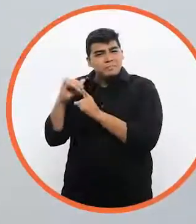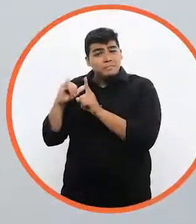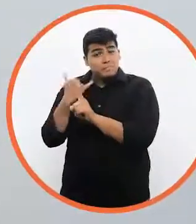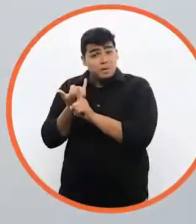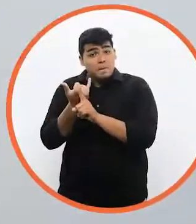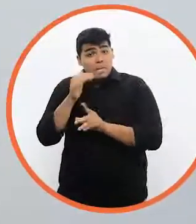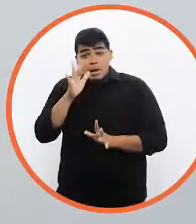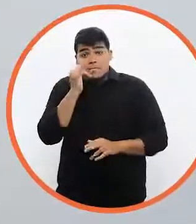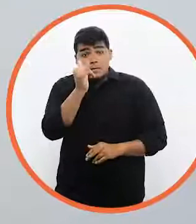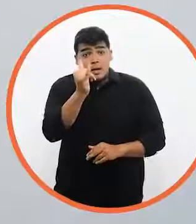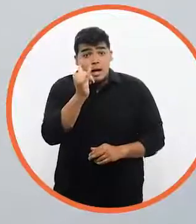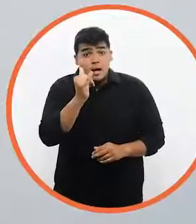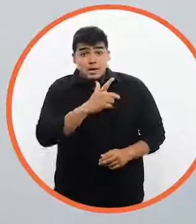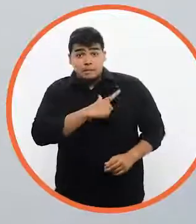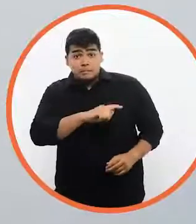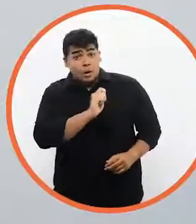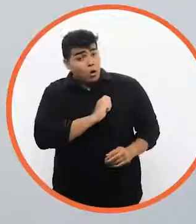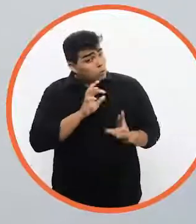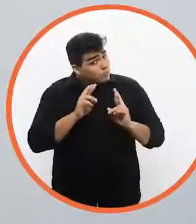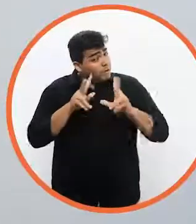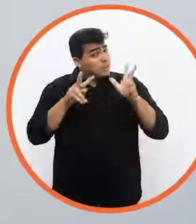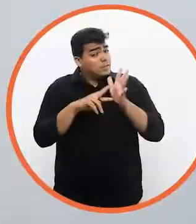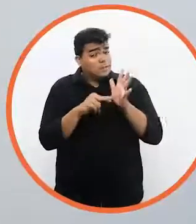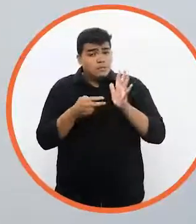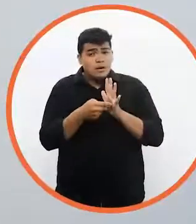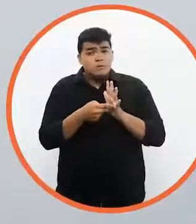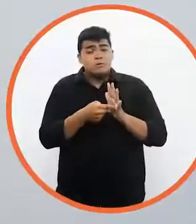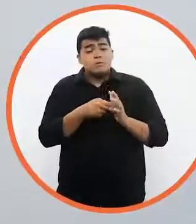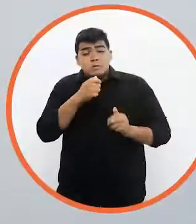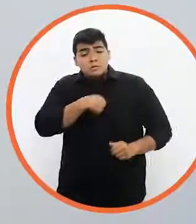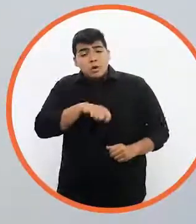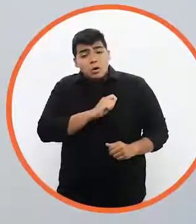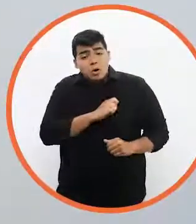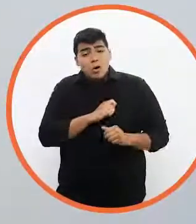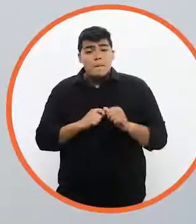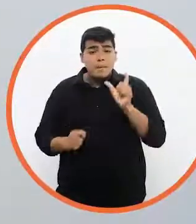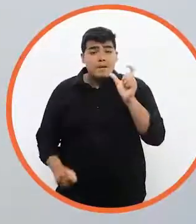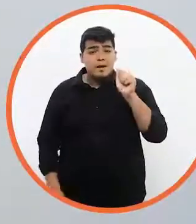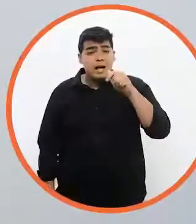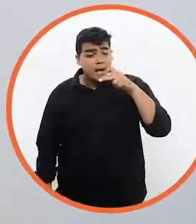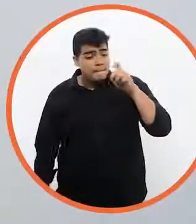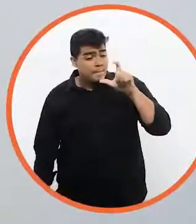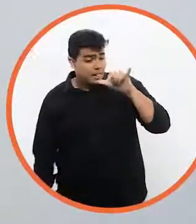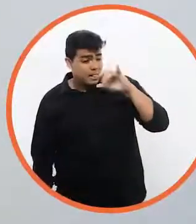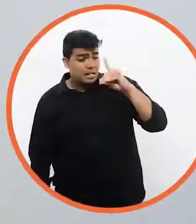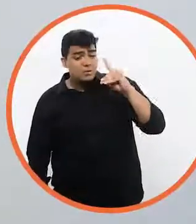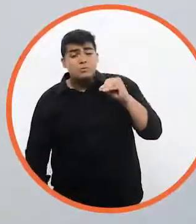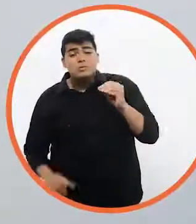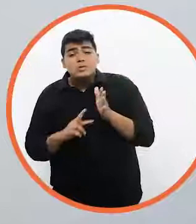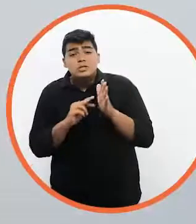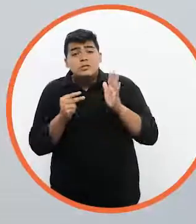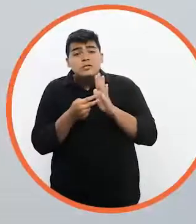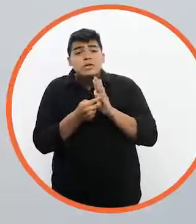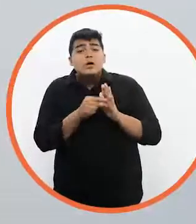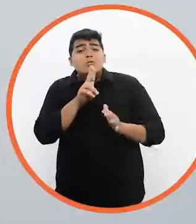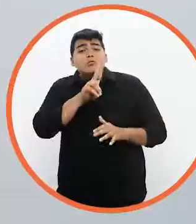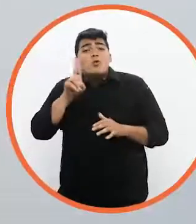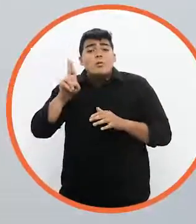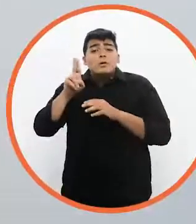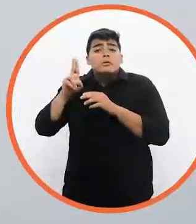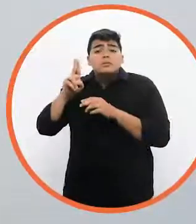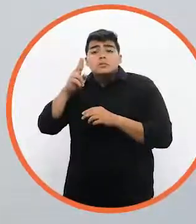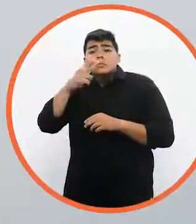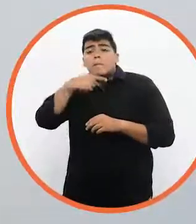espanhola, a palavra apelido ela tem um significado totalmente diferente. Os apelidos no espanhol são aqueles nomes que nós herdamos dos nossos